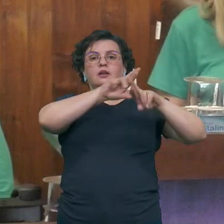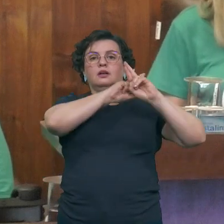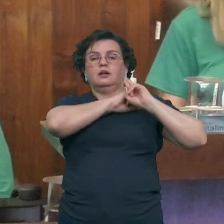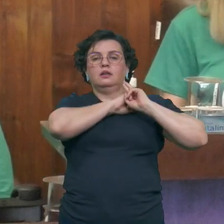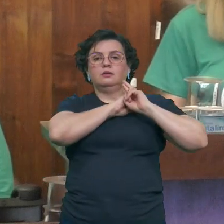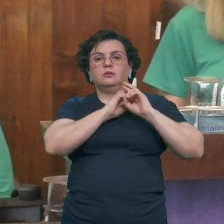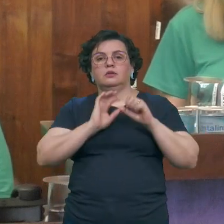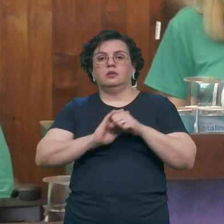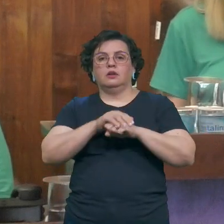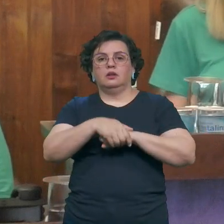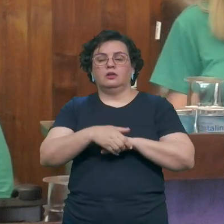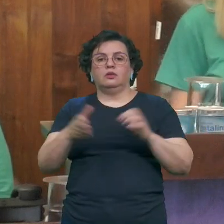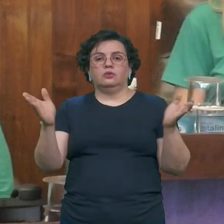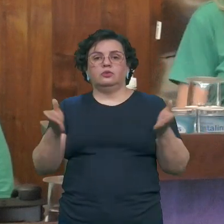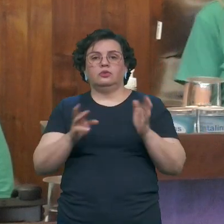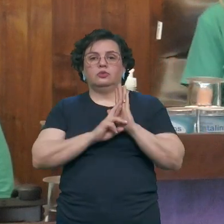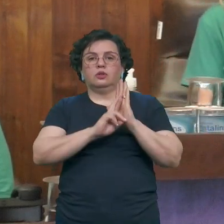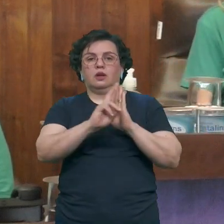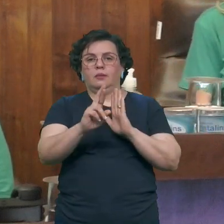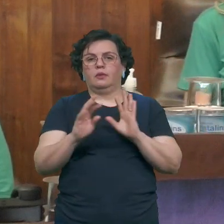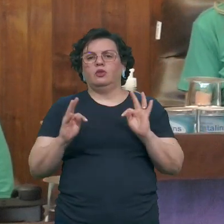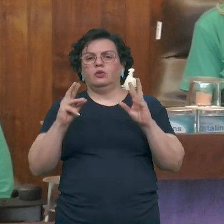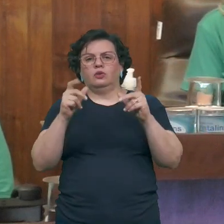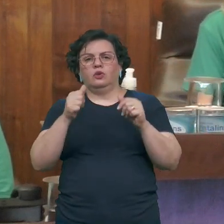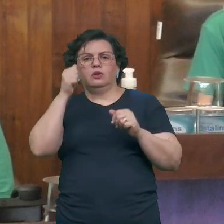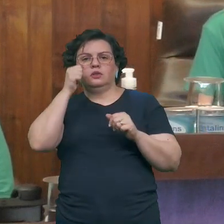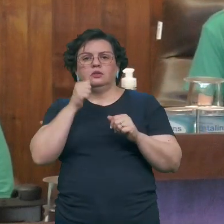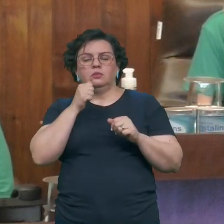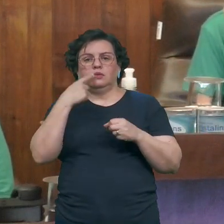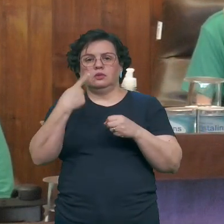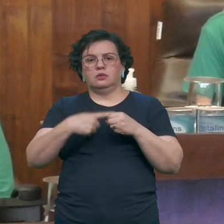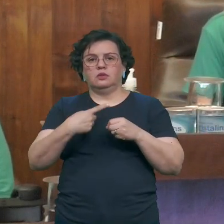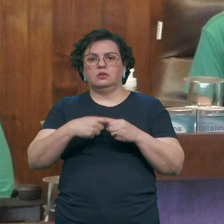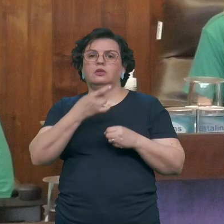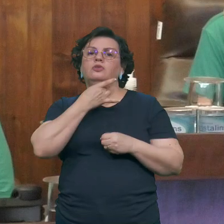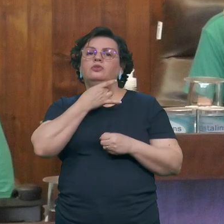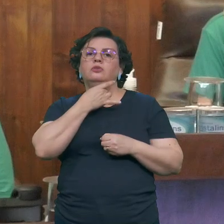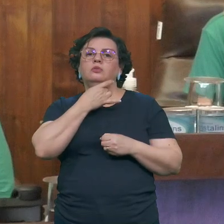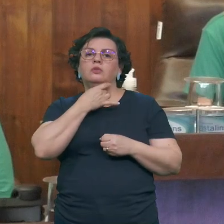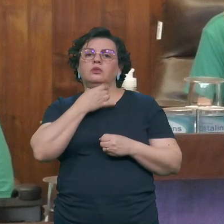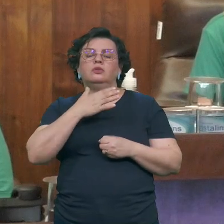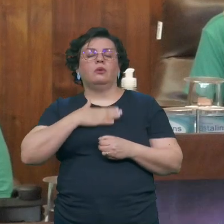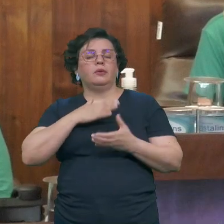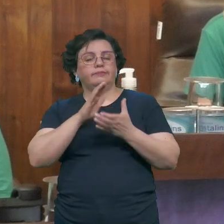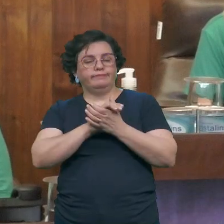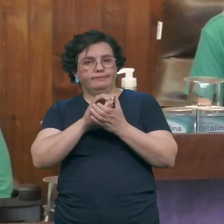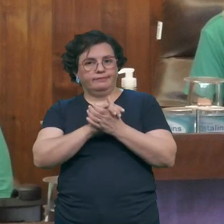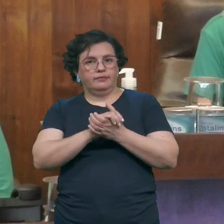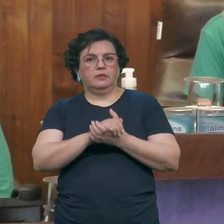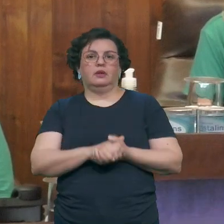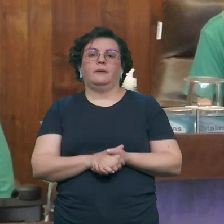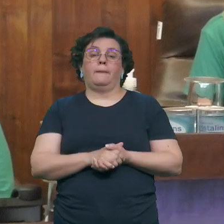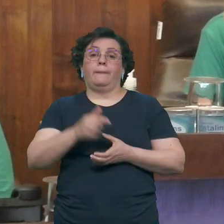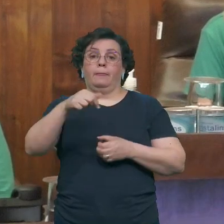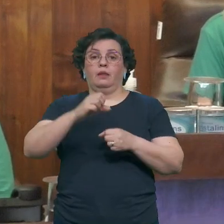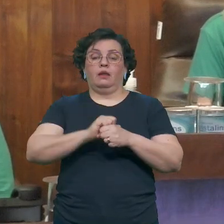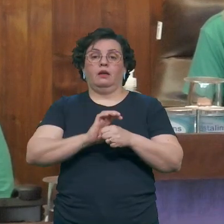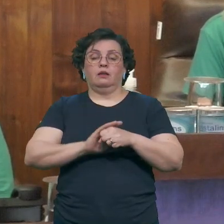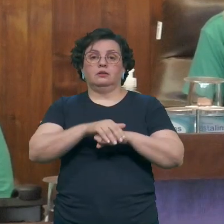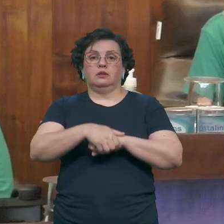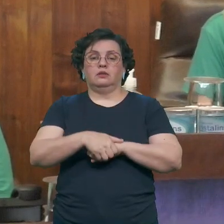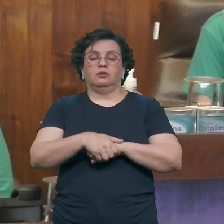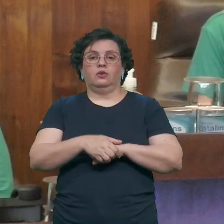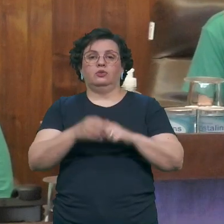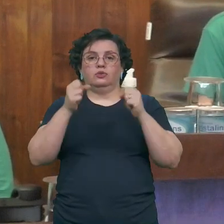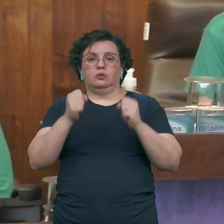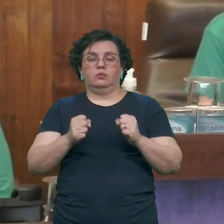responsabilidade na noite de hoje de representar todas as mulheres da cidade de Marília. Os meus parabéns. Nesta noite, o Poder